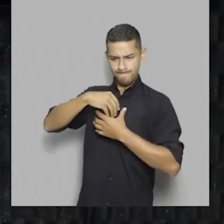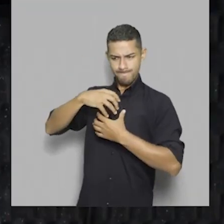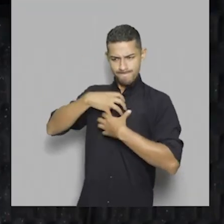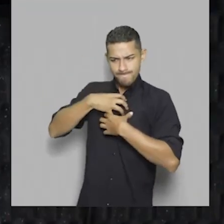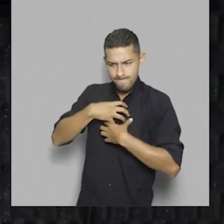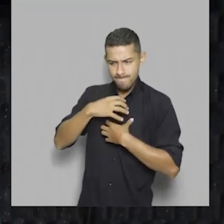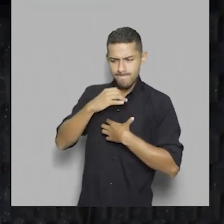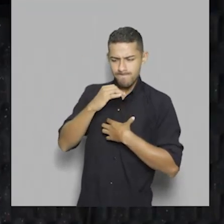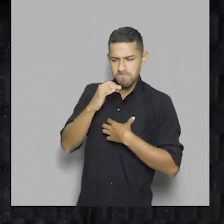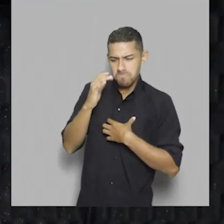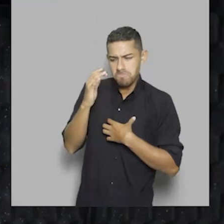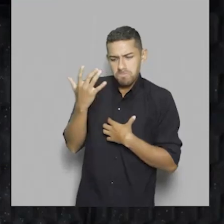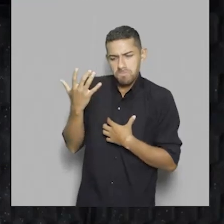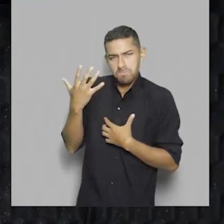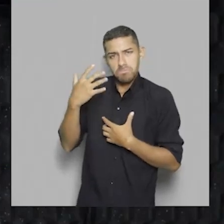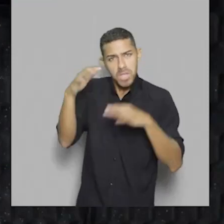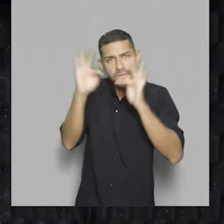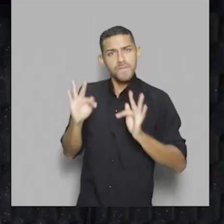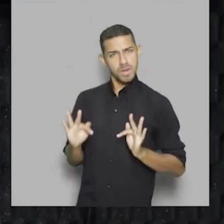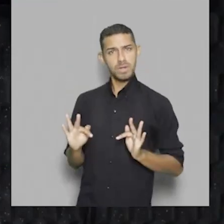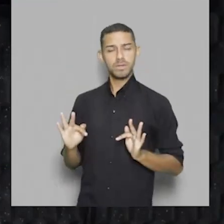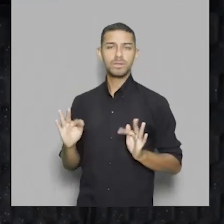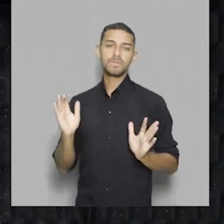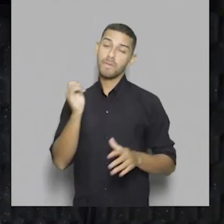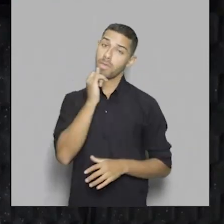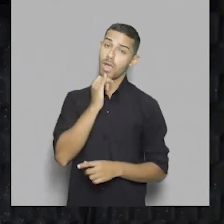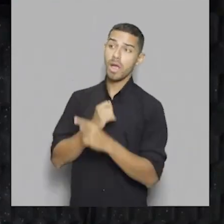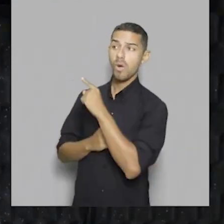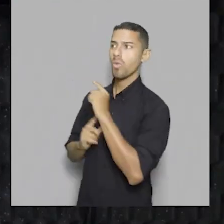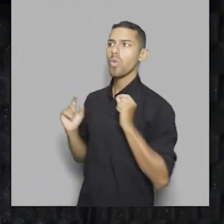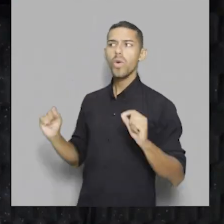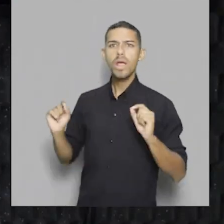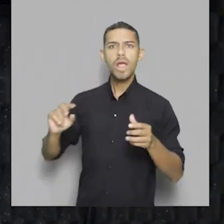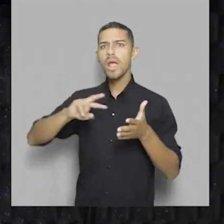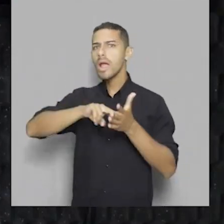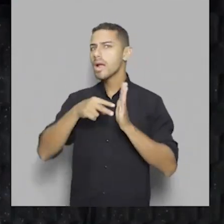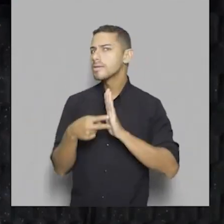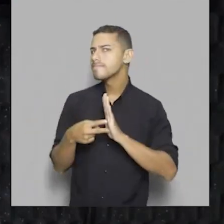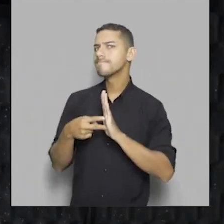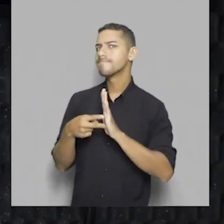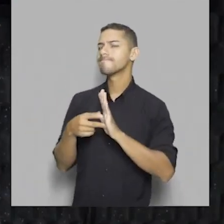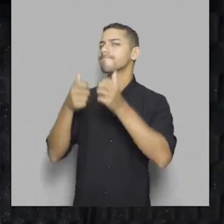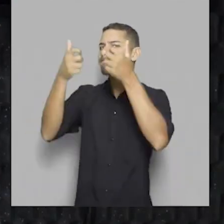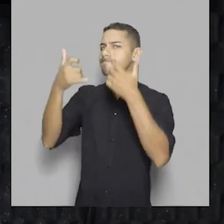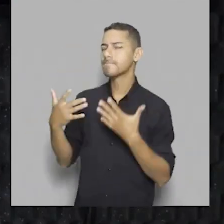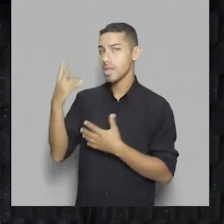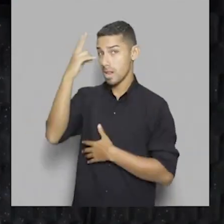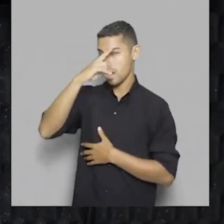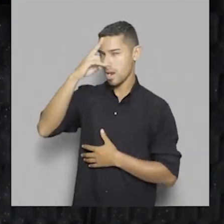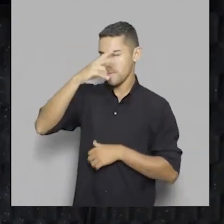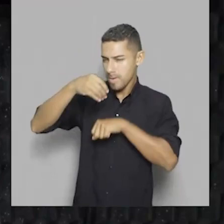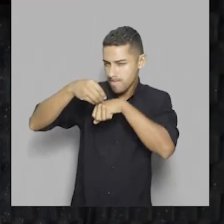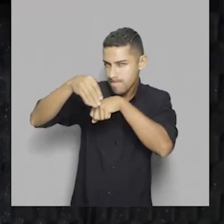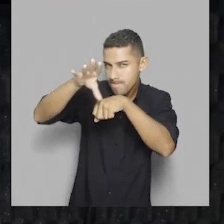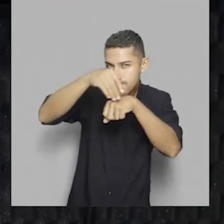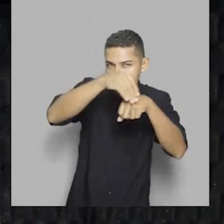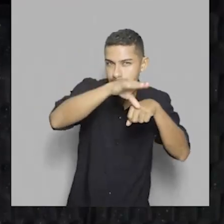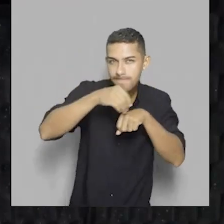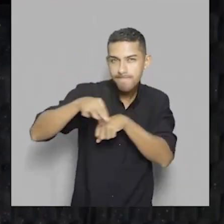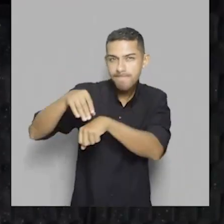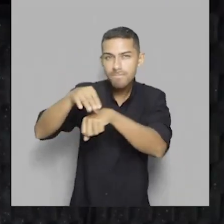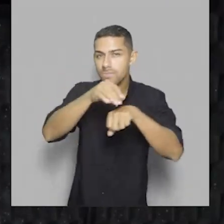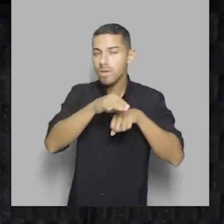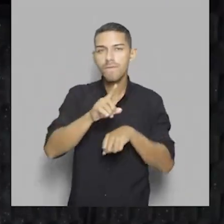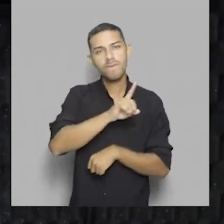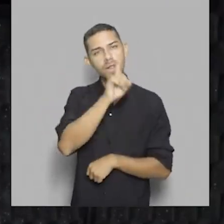pus feliz, né? Então, vamos ver o que o enunciado da questão me diz. Lembrando que as dicas que a gente sempre dá, vá